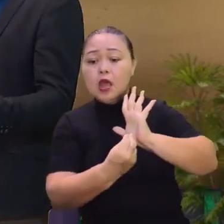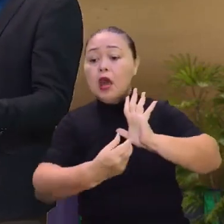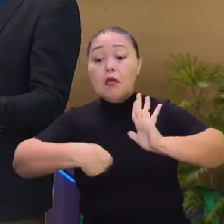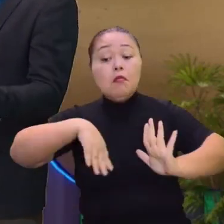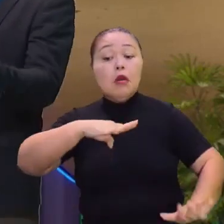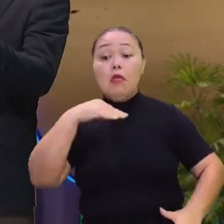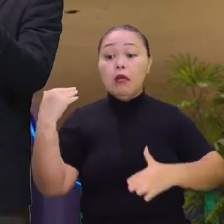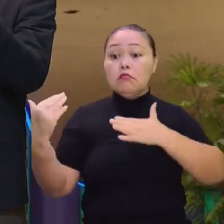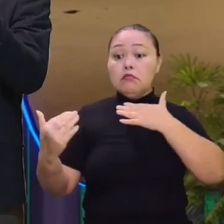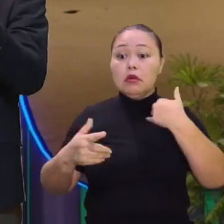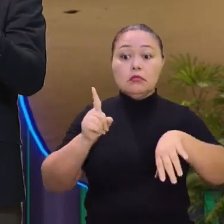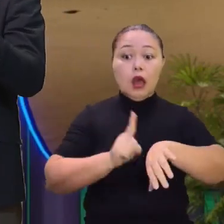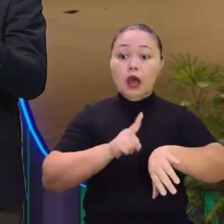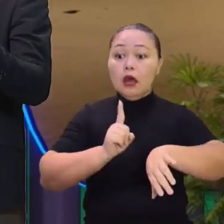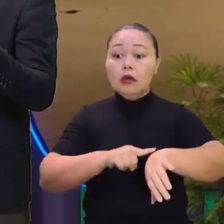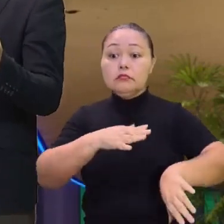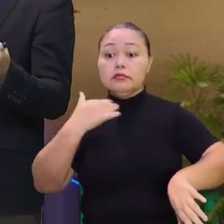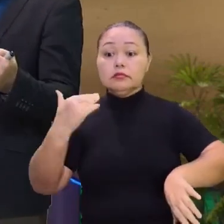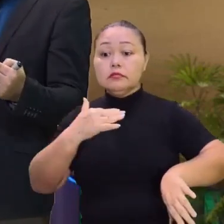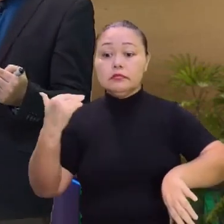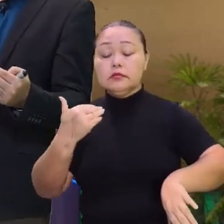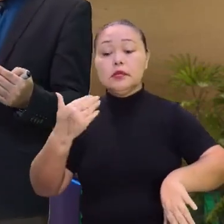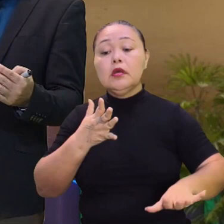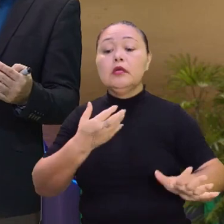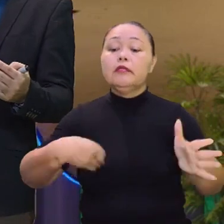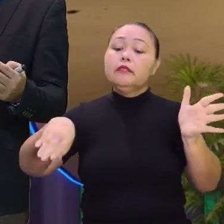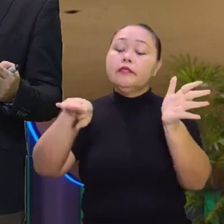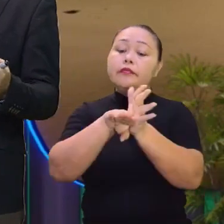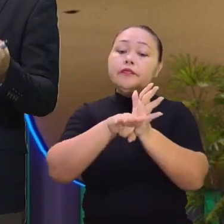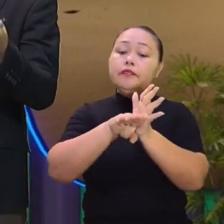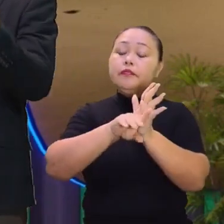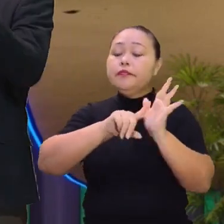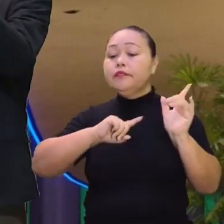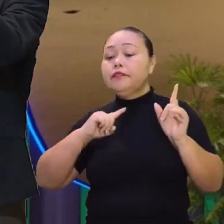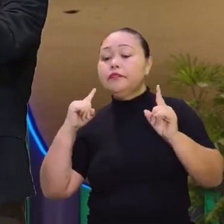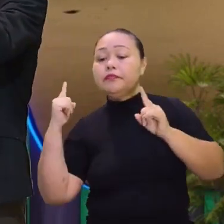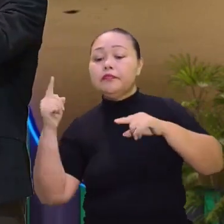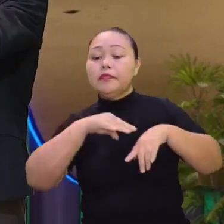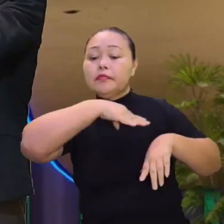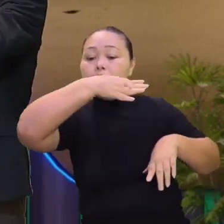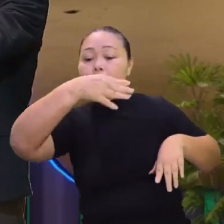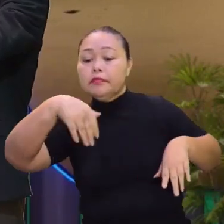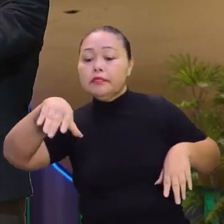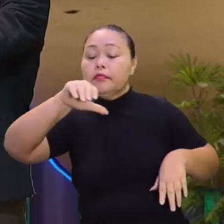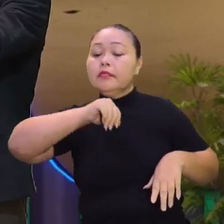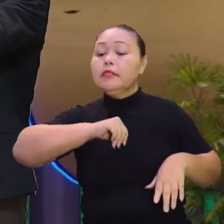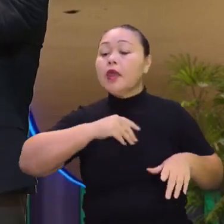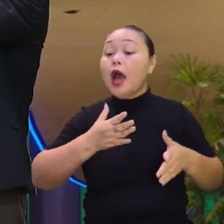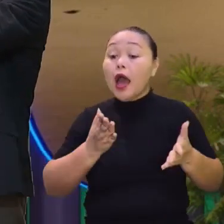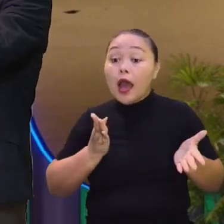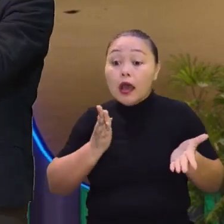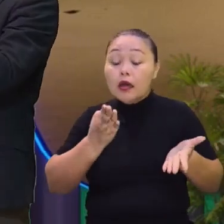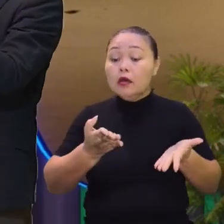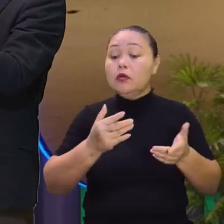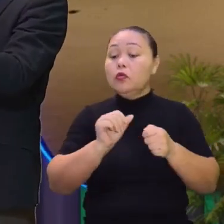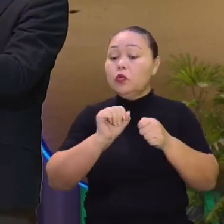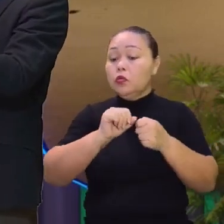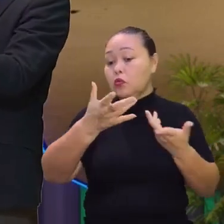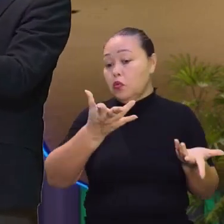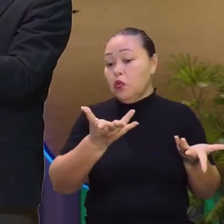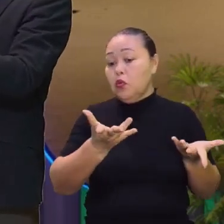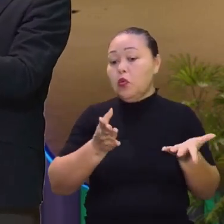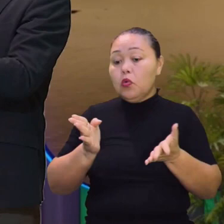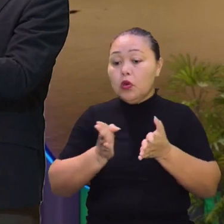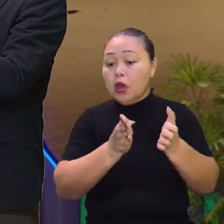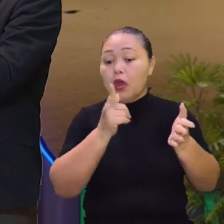muito mais frequente. E quando eles chegam e dão a volta pelo oceano, chegando ao rio Amazonas, e voltando lá para São